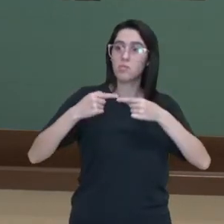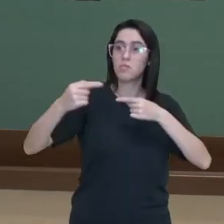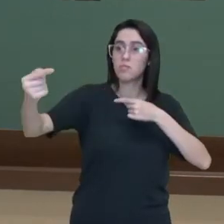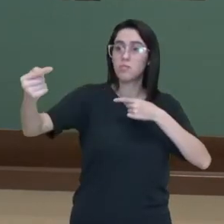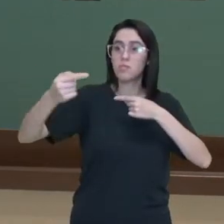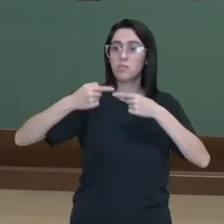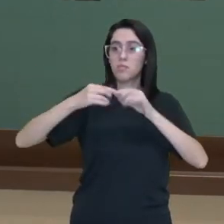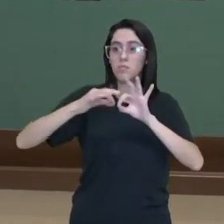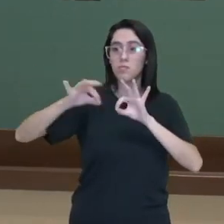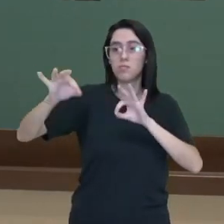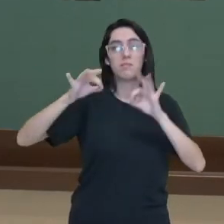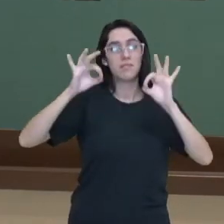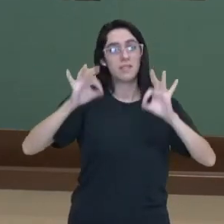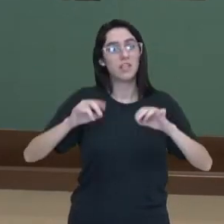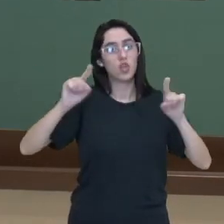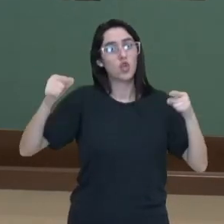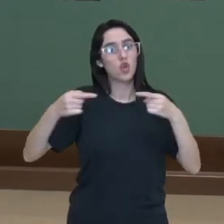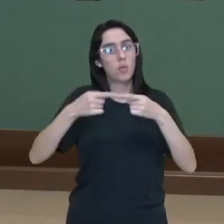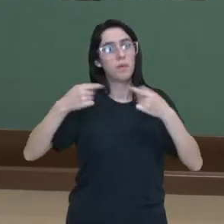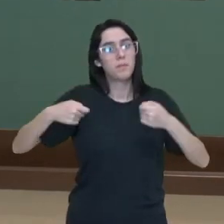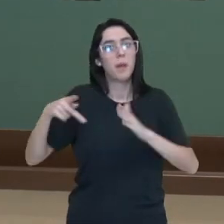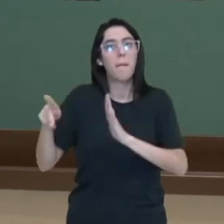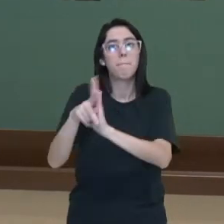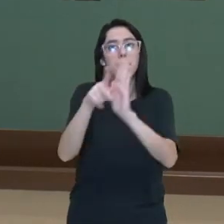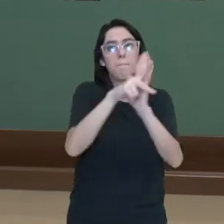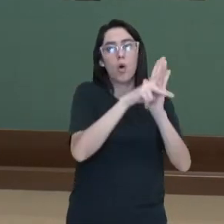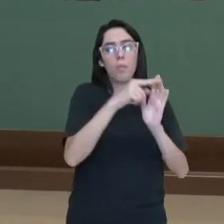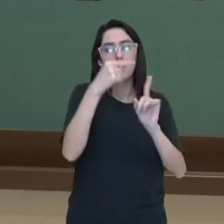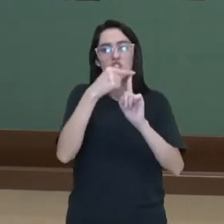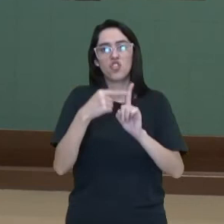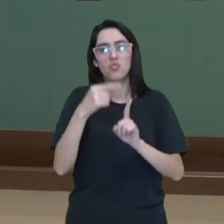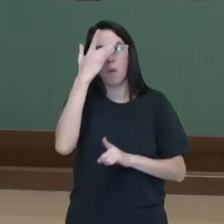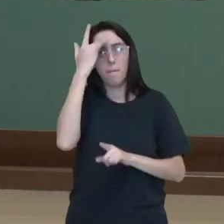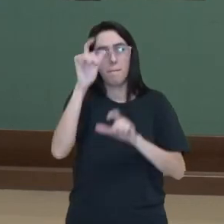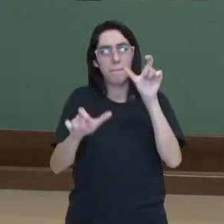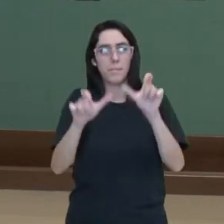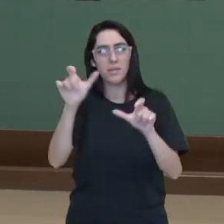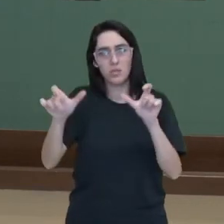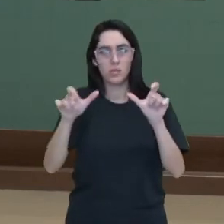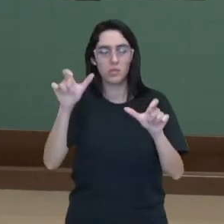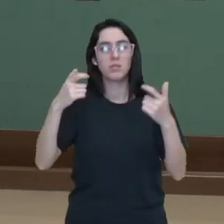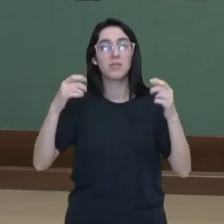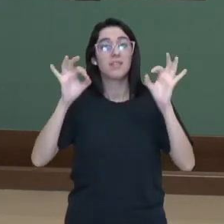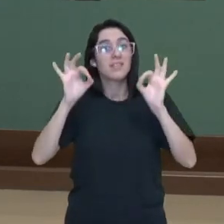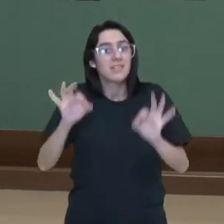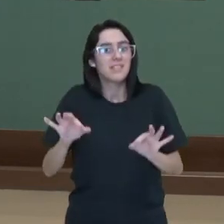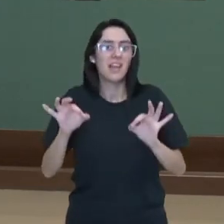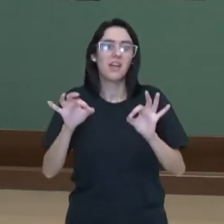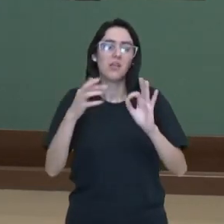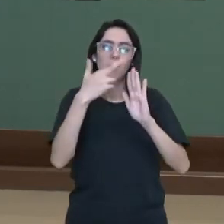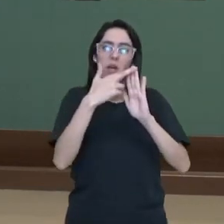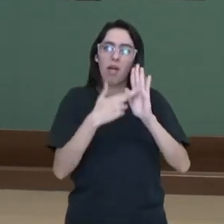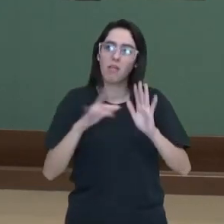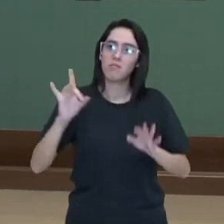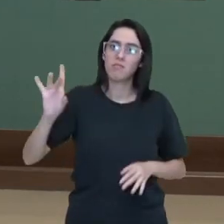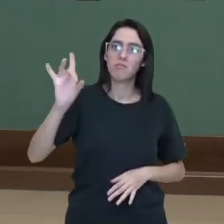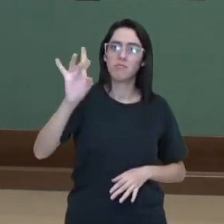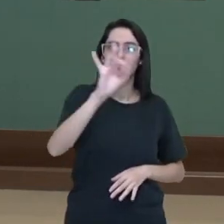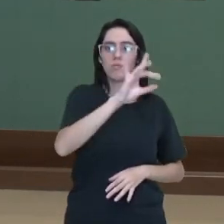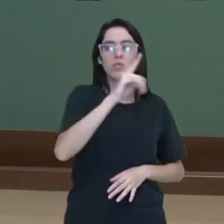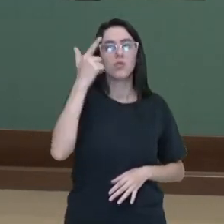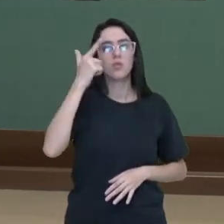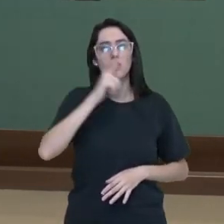e o lançador. Tá? Isso vai garantir uma dificuldade necessária para tornar o jogo